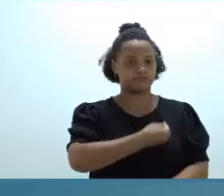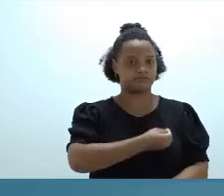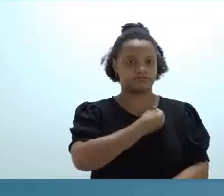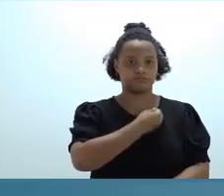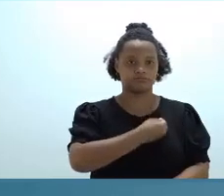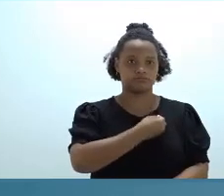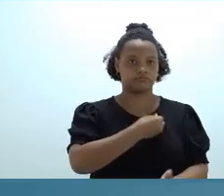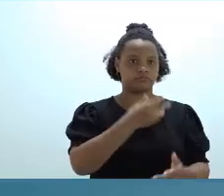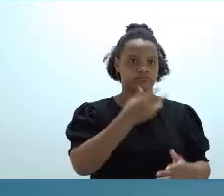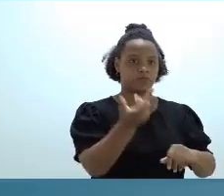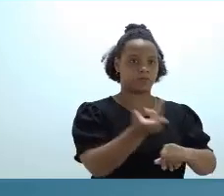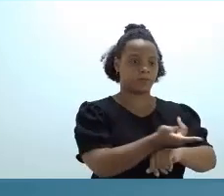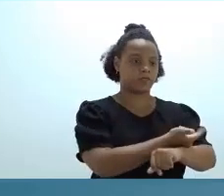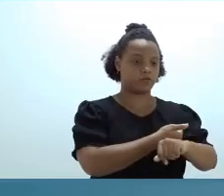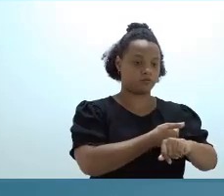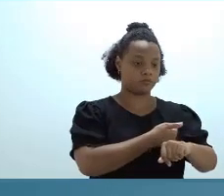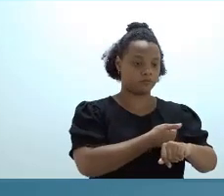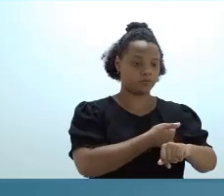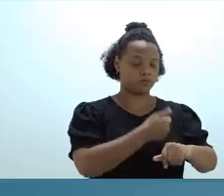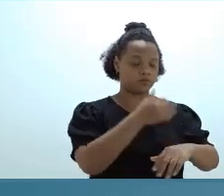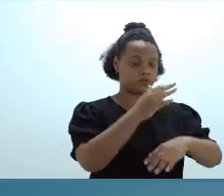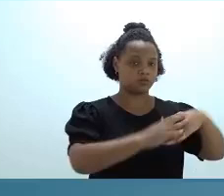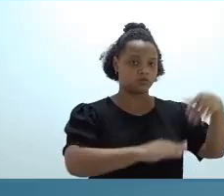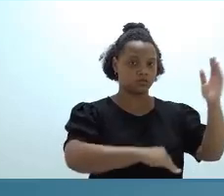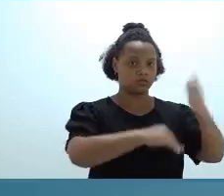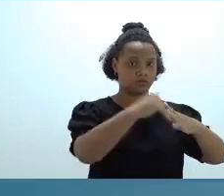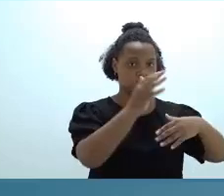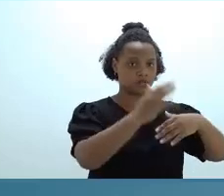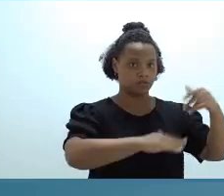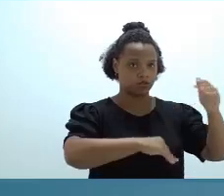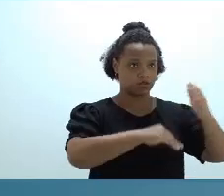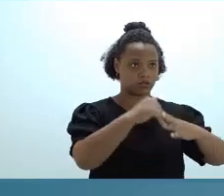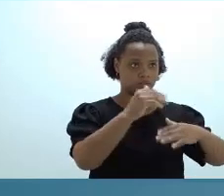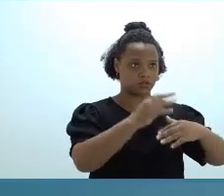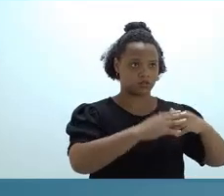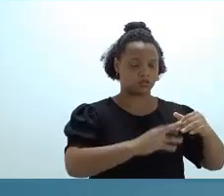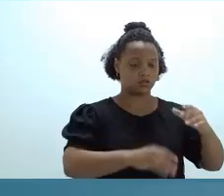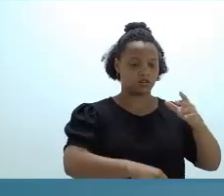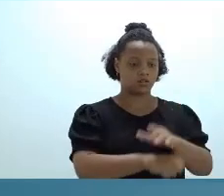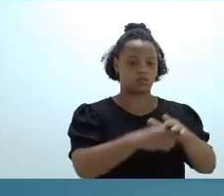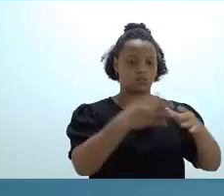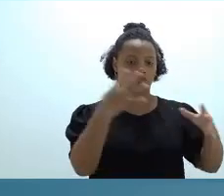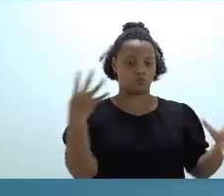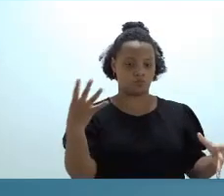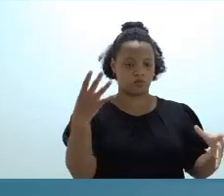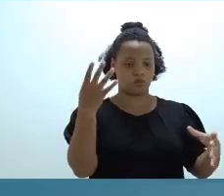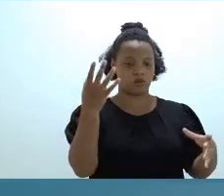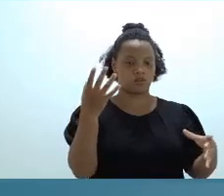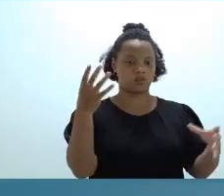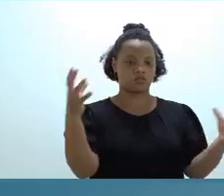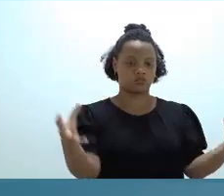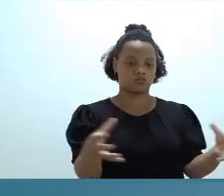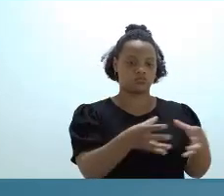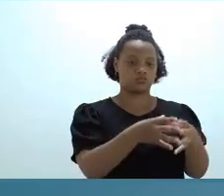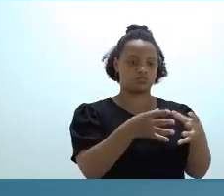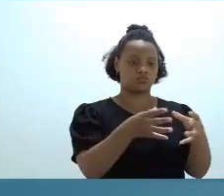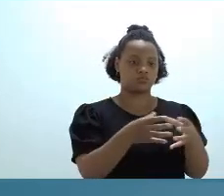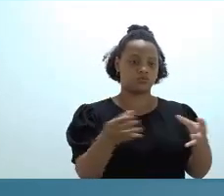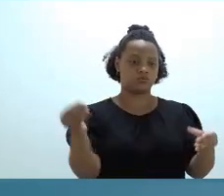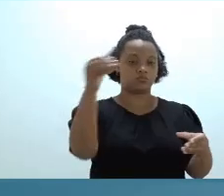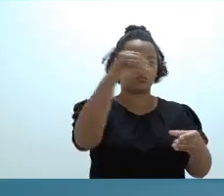Competência da quarta turma, integrante da segunda sessão do STJ,